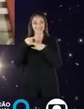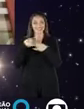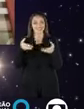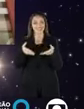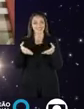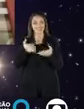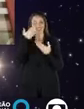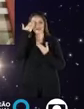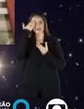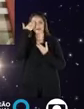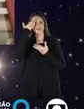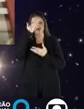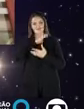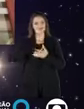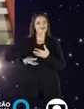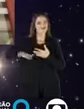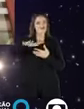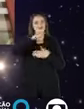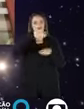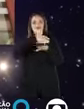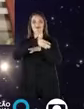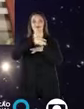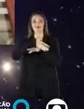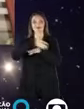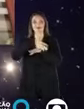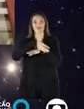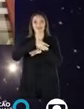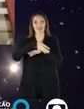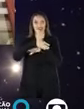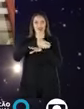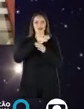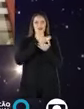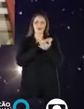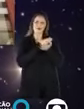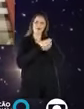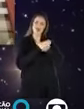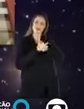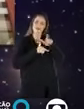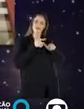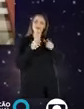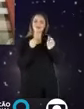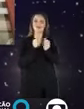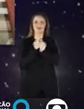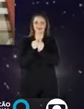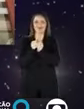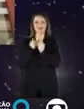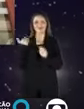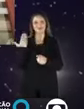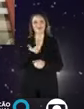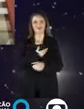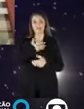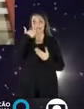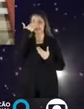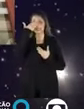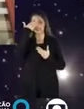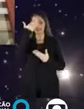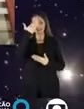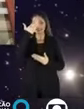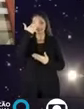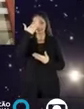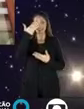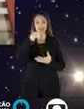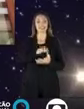Quero agradecer a todos que participaram desde o início, trabalhando conosco. Agradecer aos